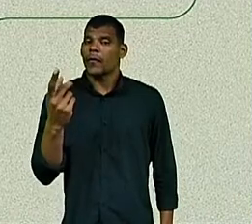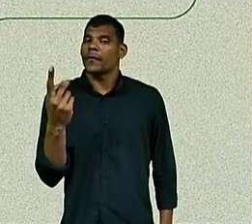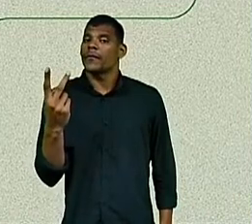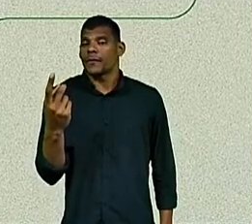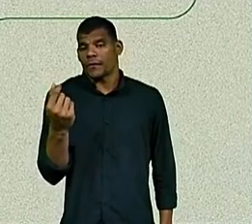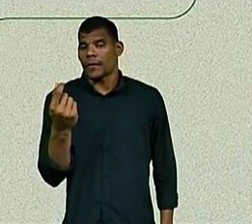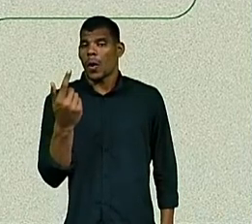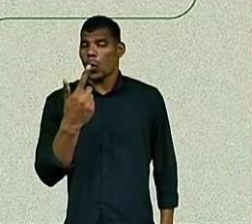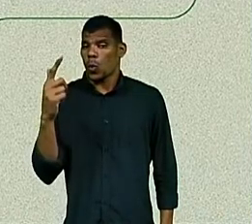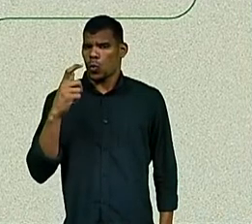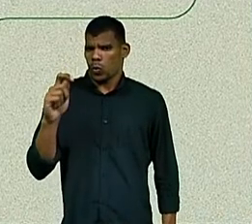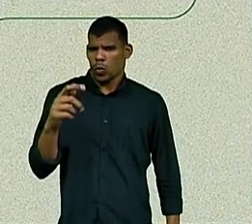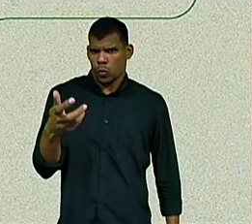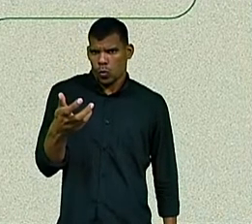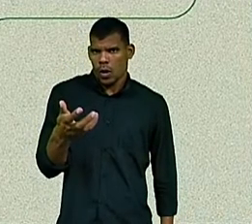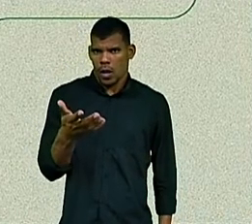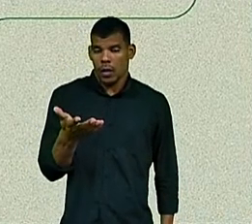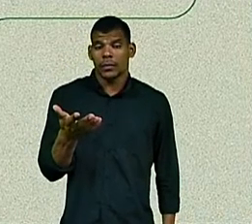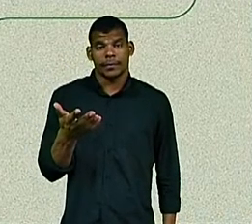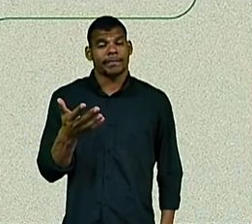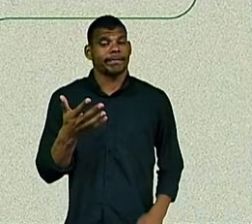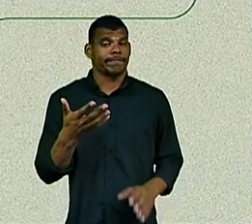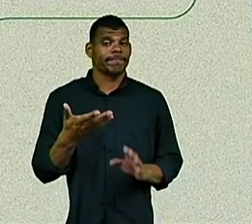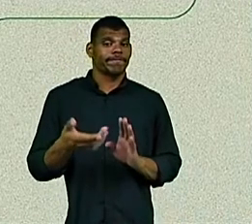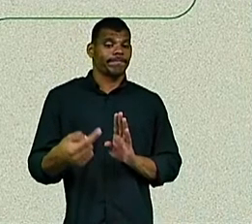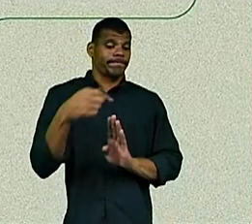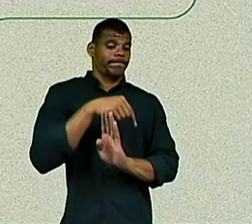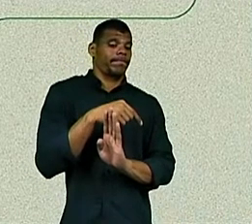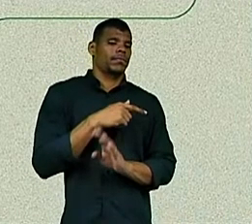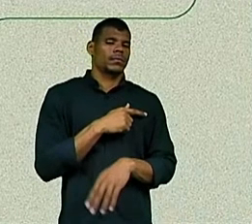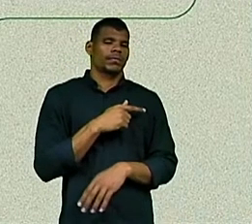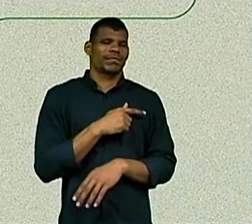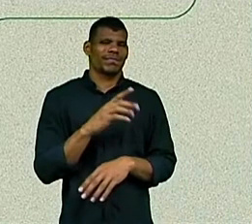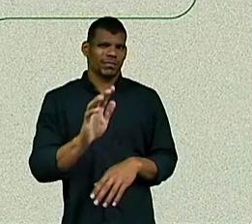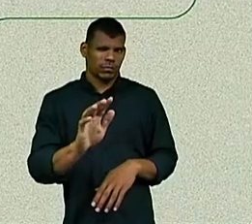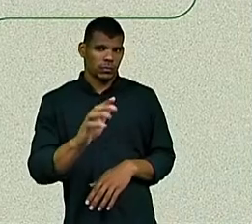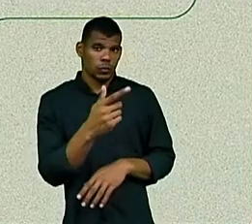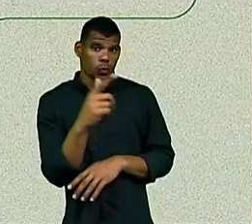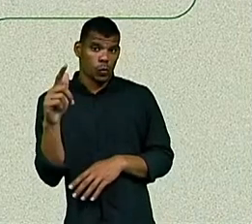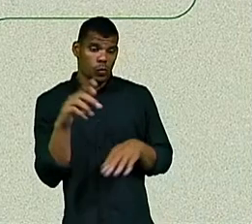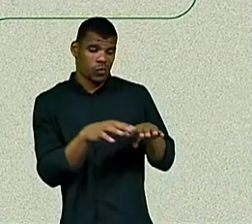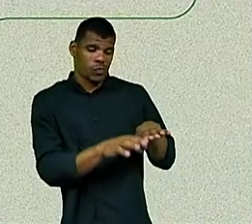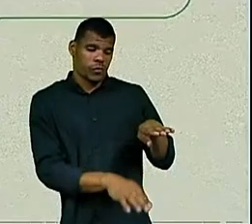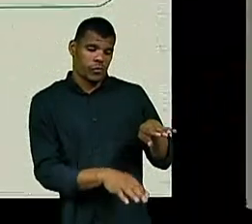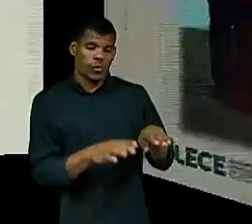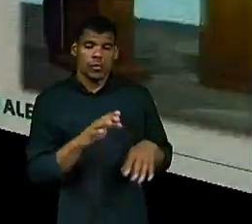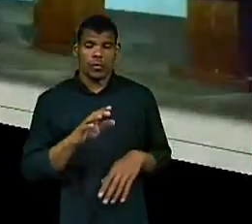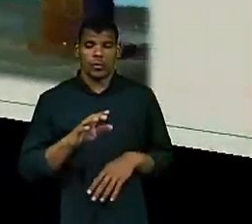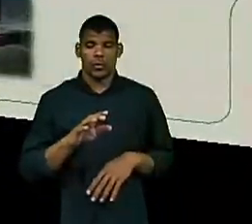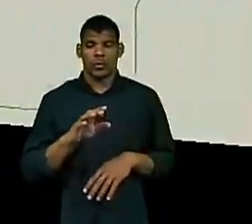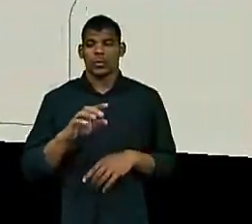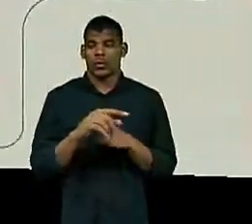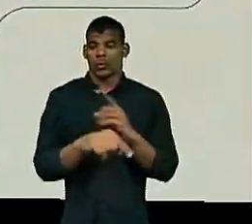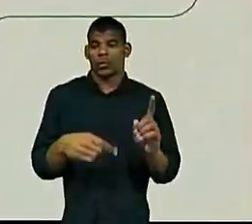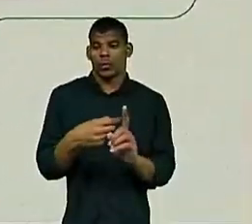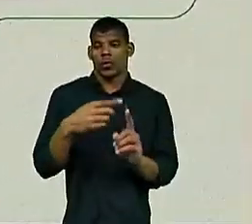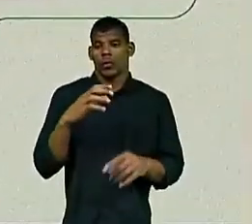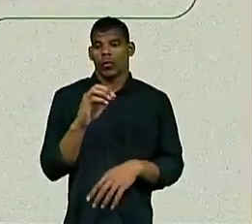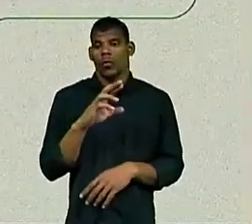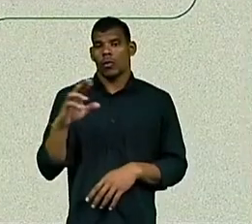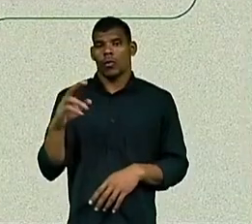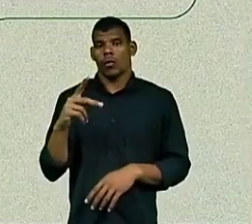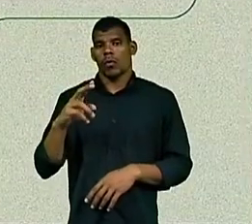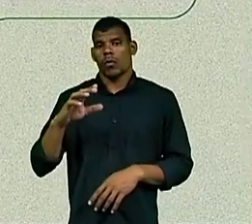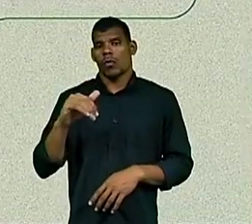a inflação altíssima aproximamento da desigualdade e denúncias de corrupção né que sempre tem nos governos brasileiros